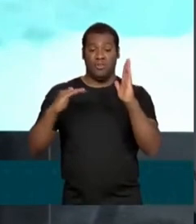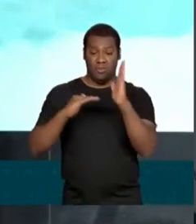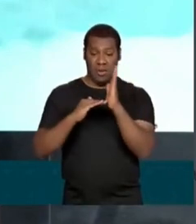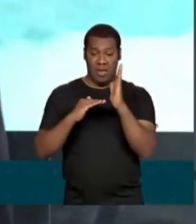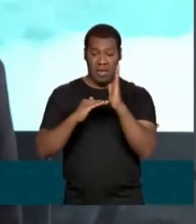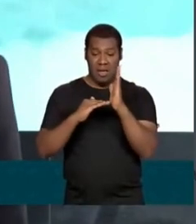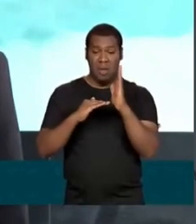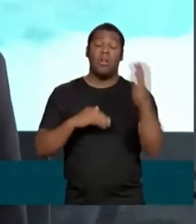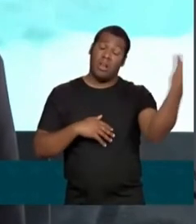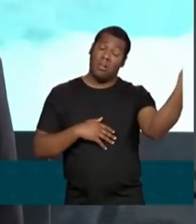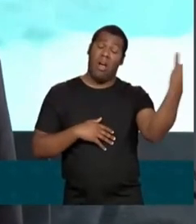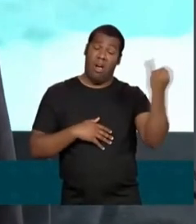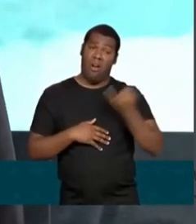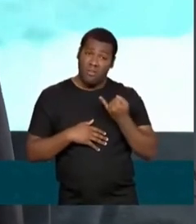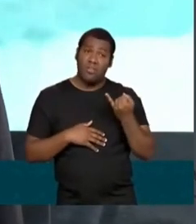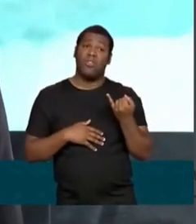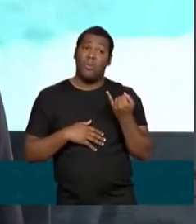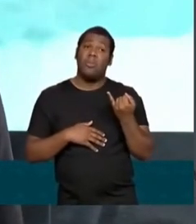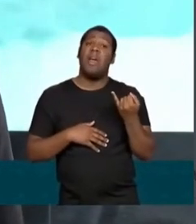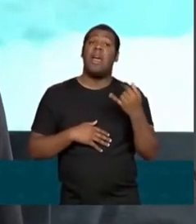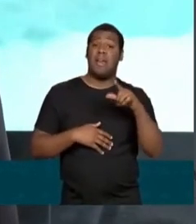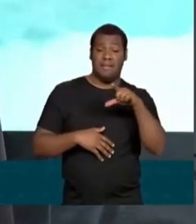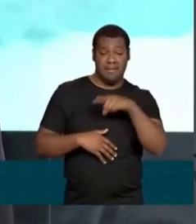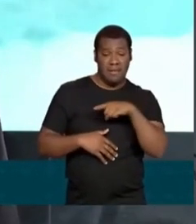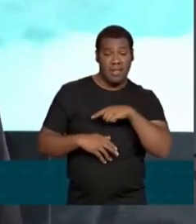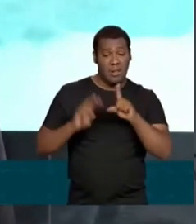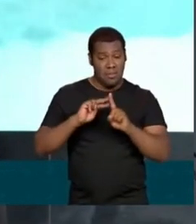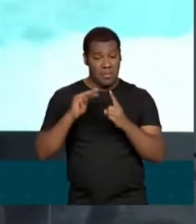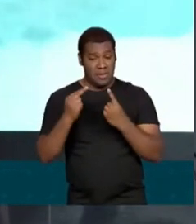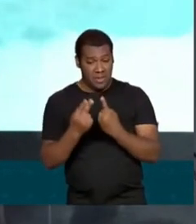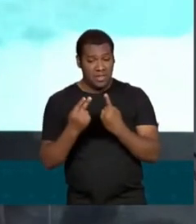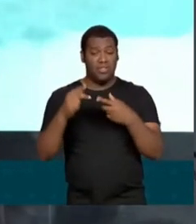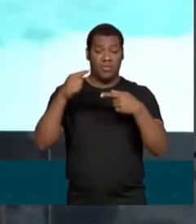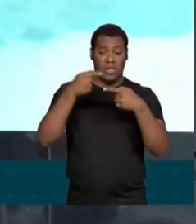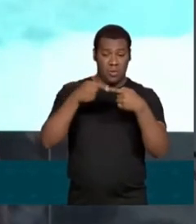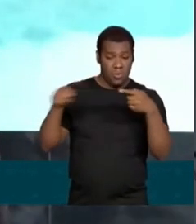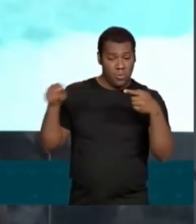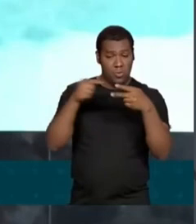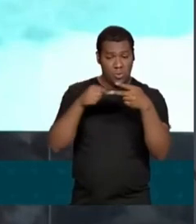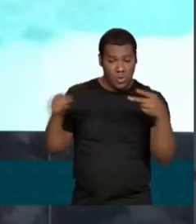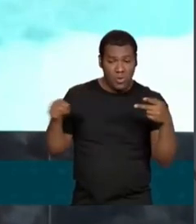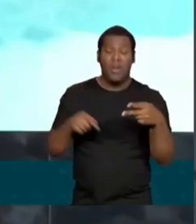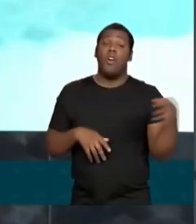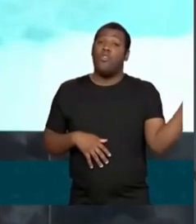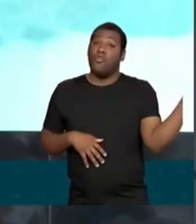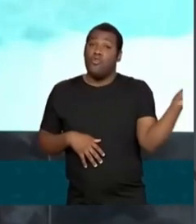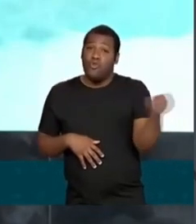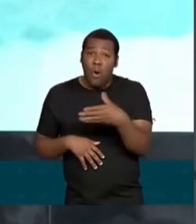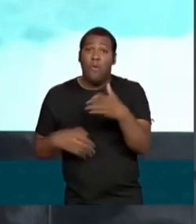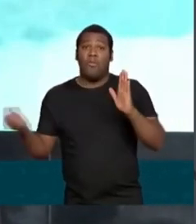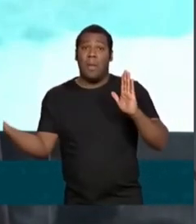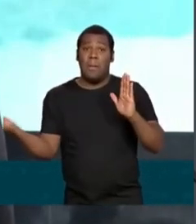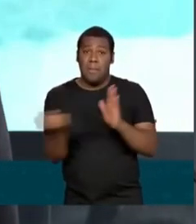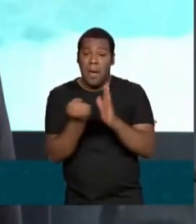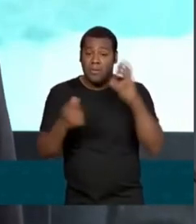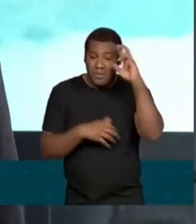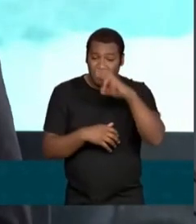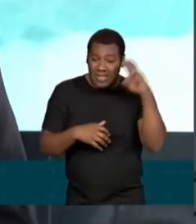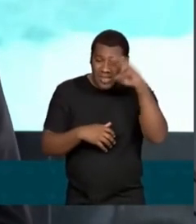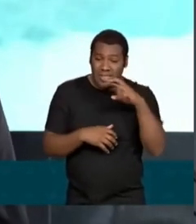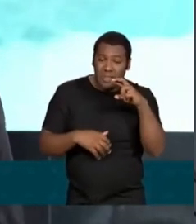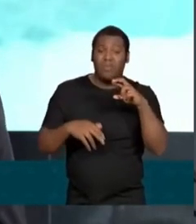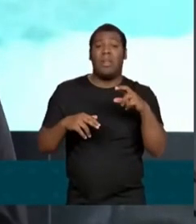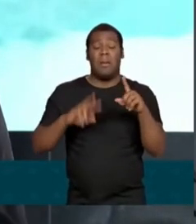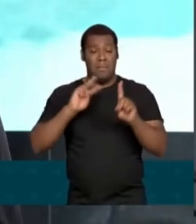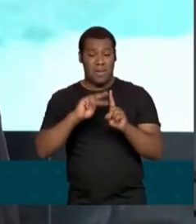talvez tenha sido uma força de expressão o Marcos fiscal é muito importante que seja aprovado mais rápido possível por dois motivos